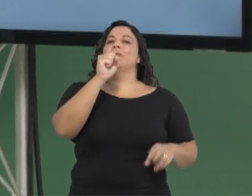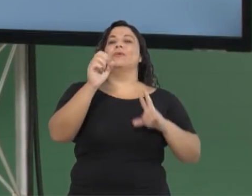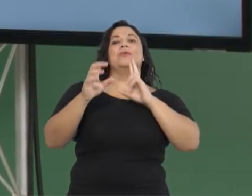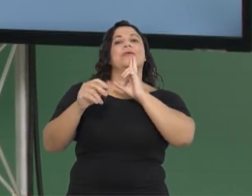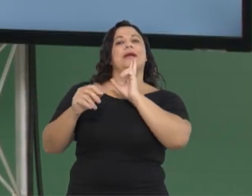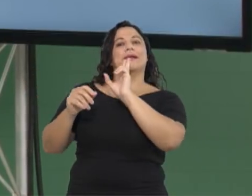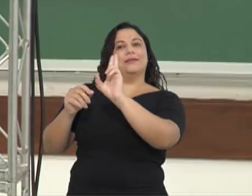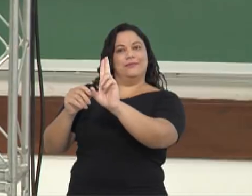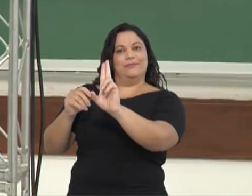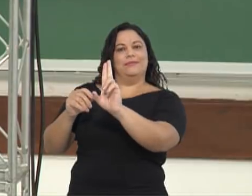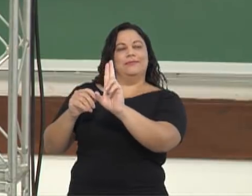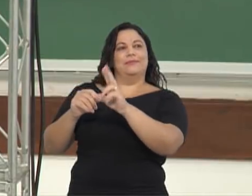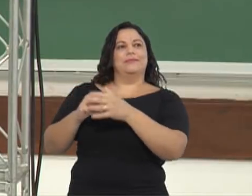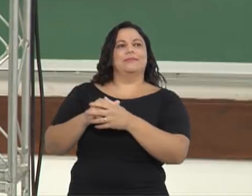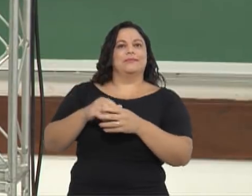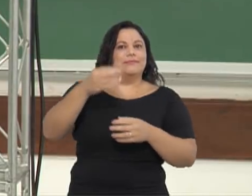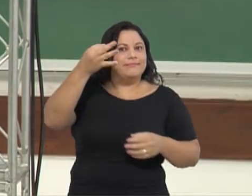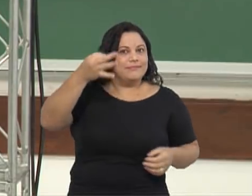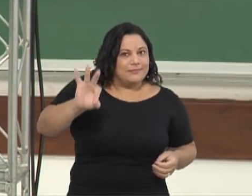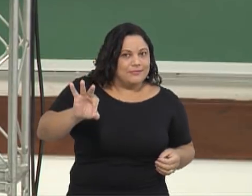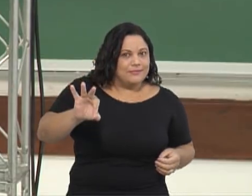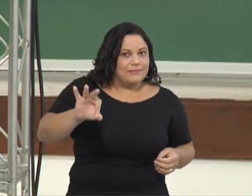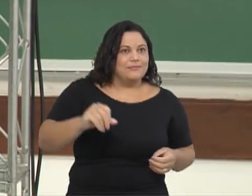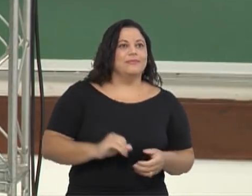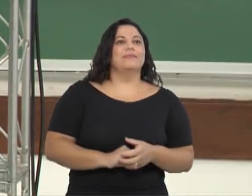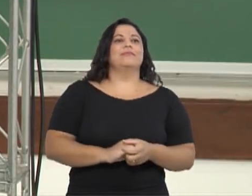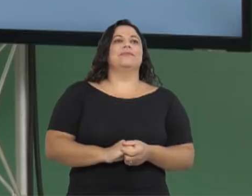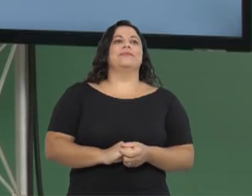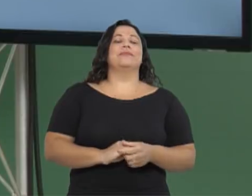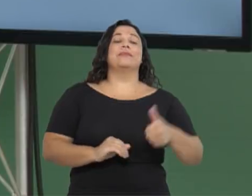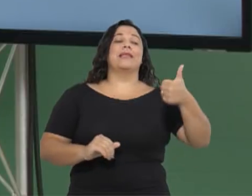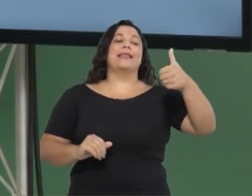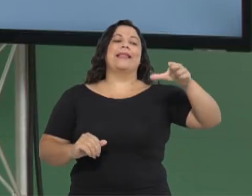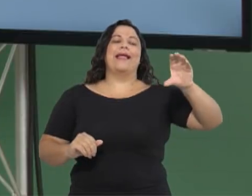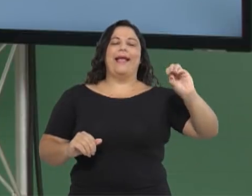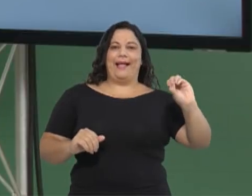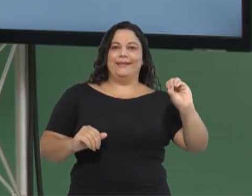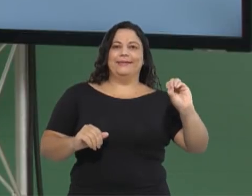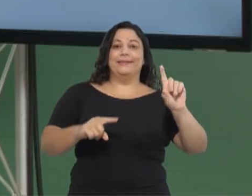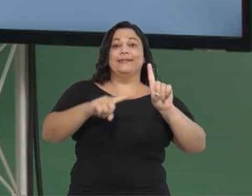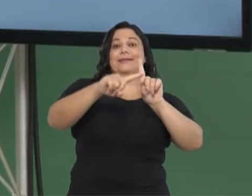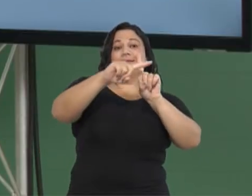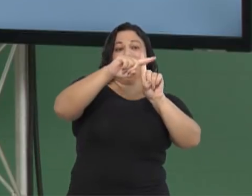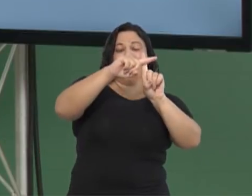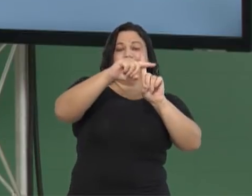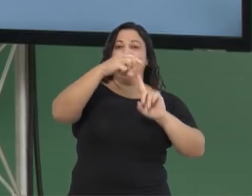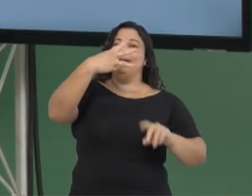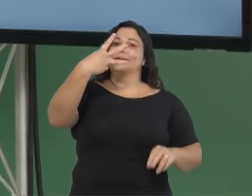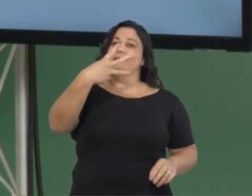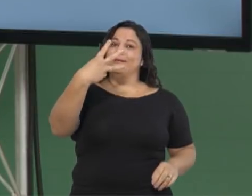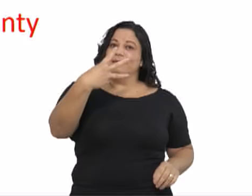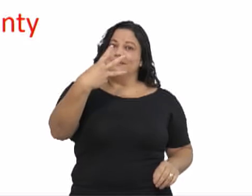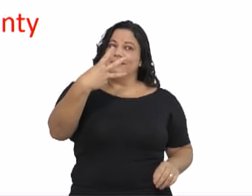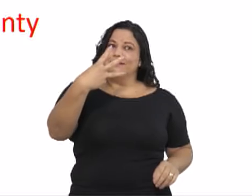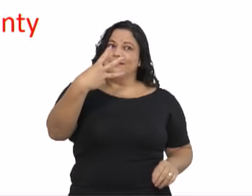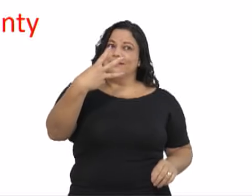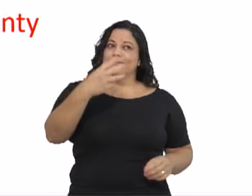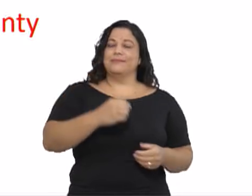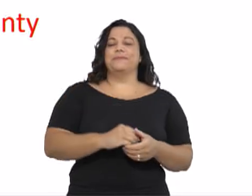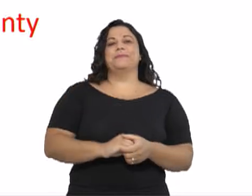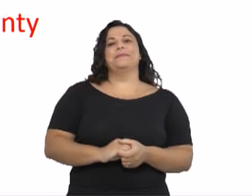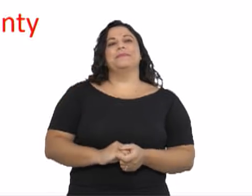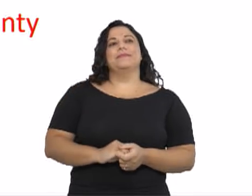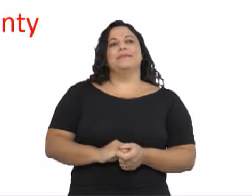17. Deu certo aí? 10 plus 3, 13.